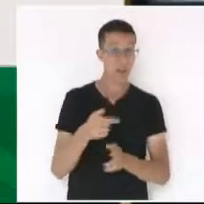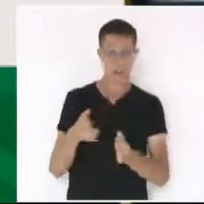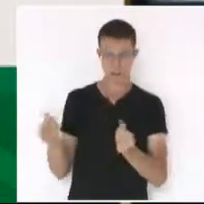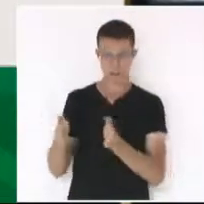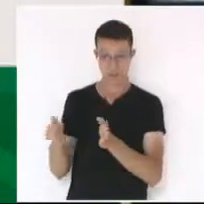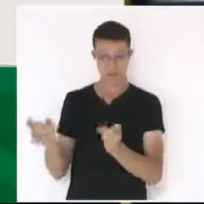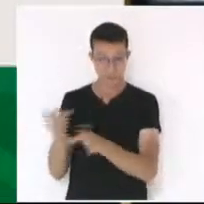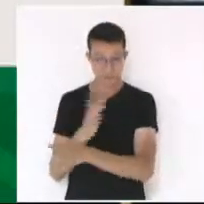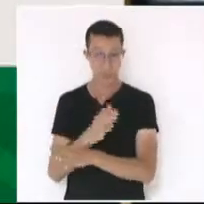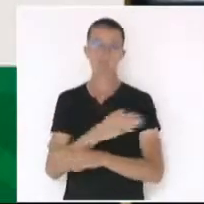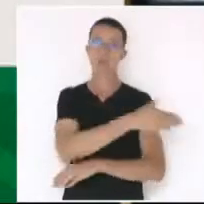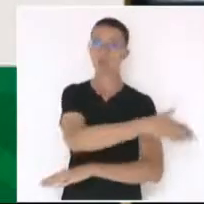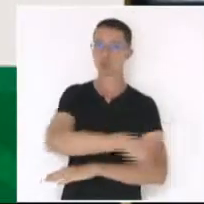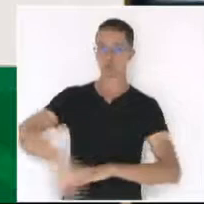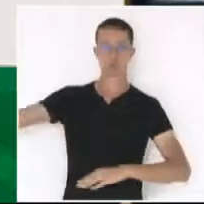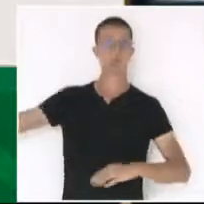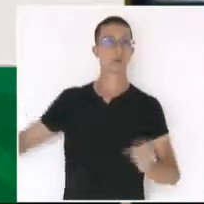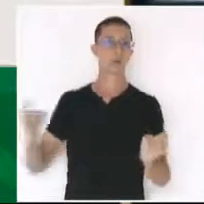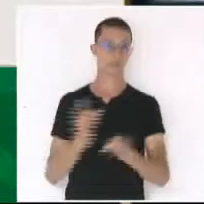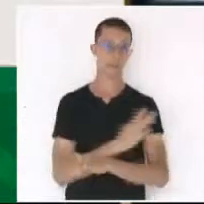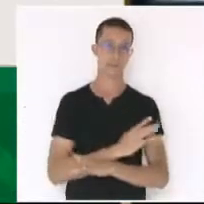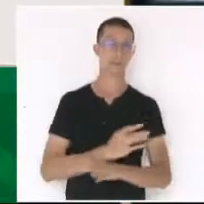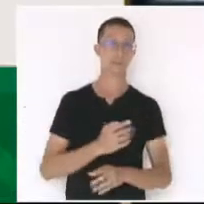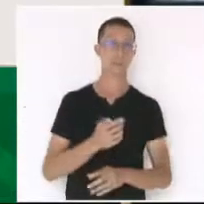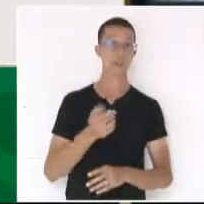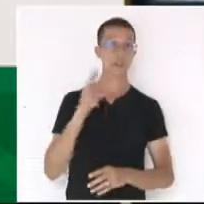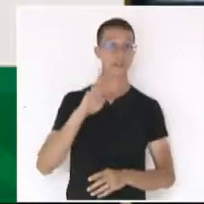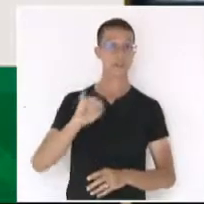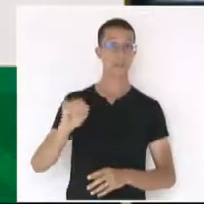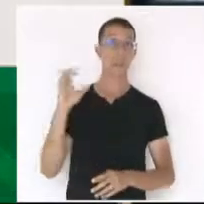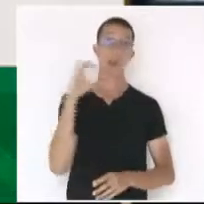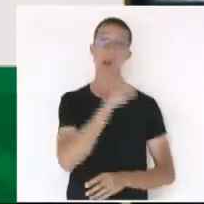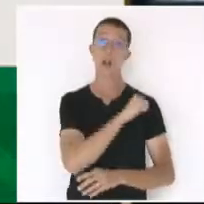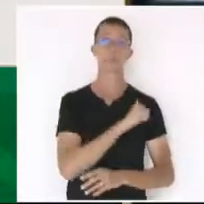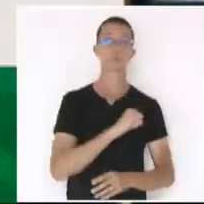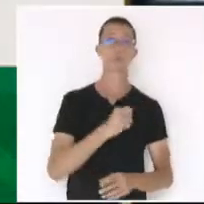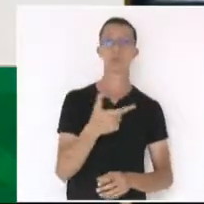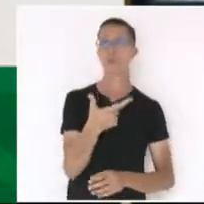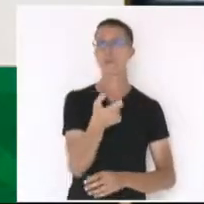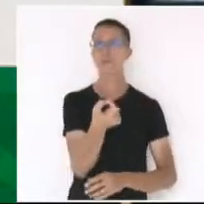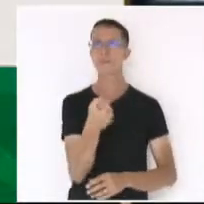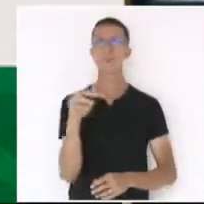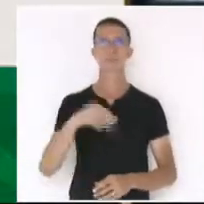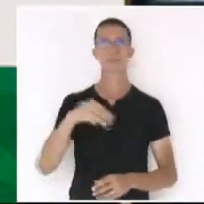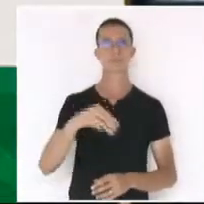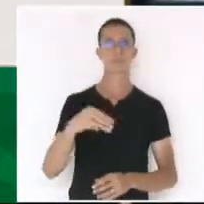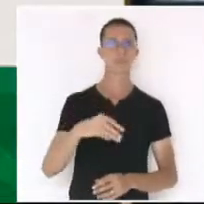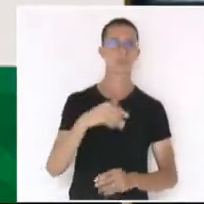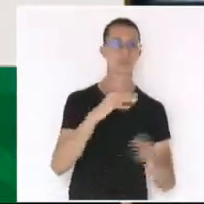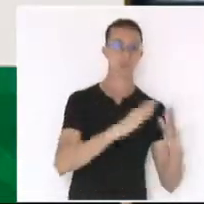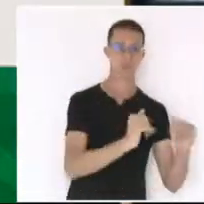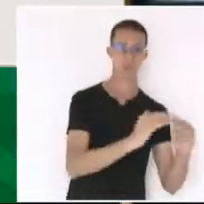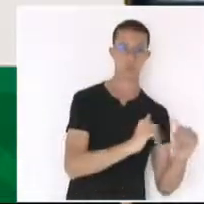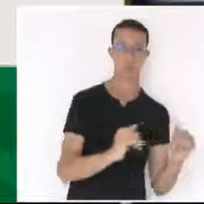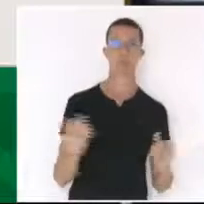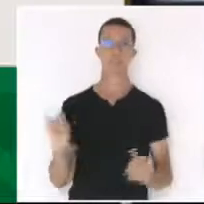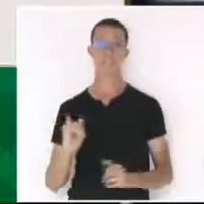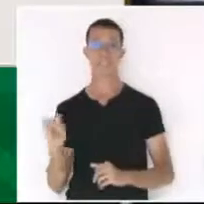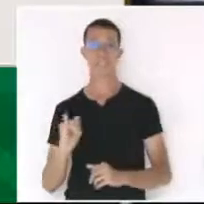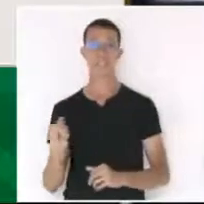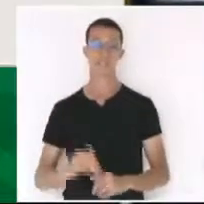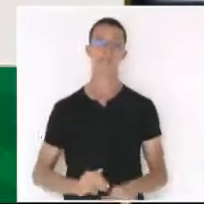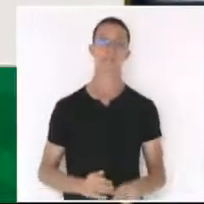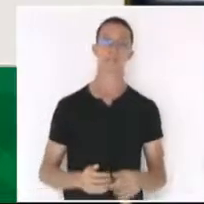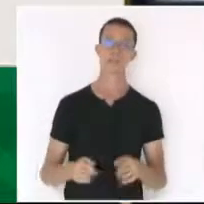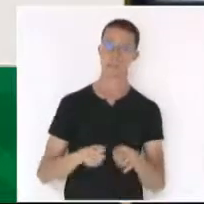ficar a 20 minutos de Itajaí a 35 40 minutos no máximo do Porto de Navegantes do